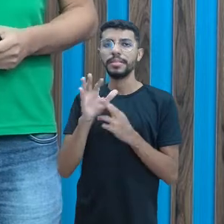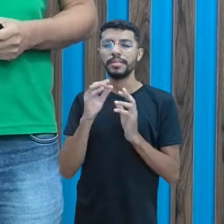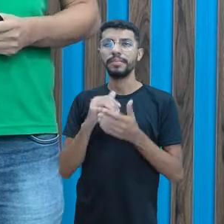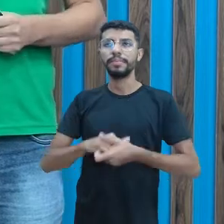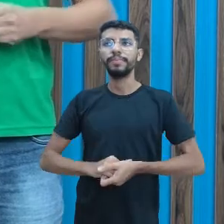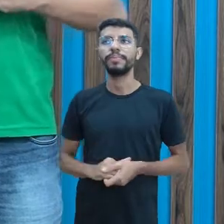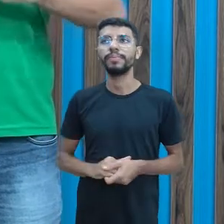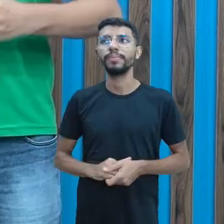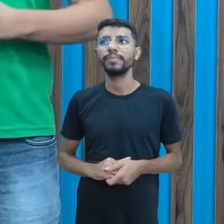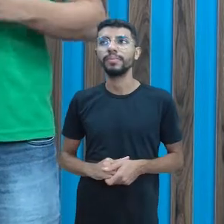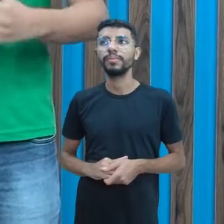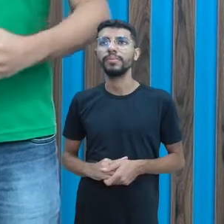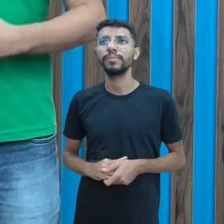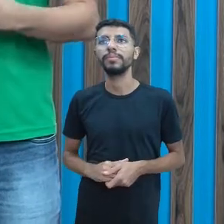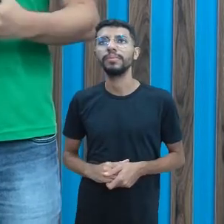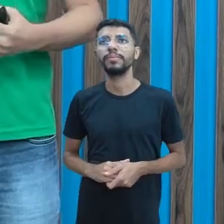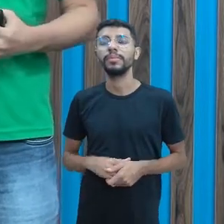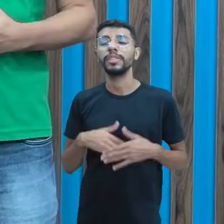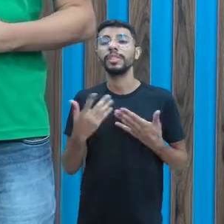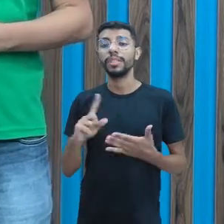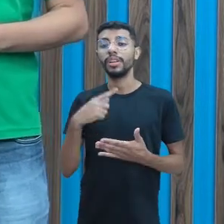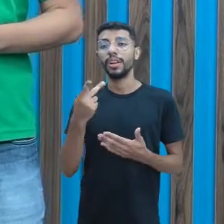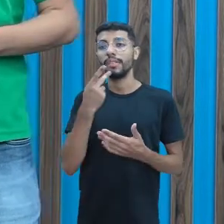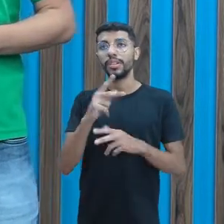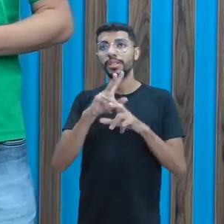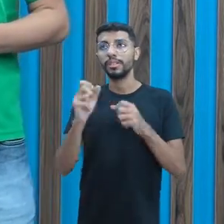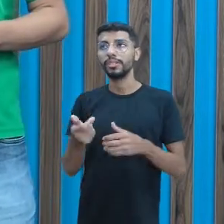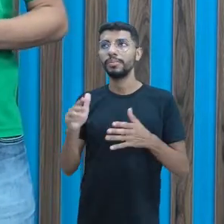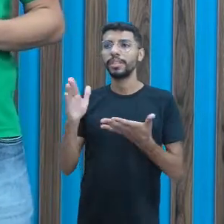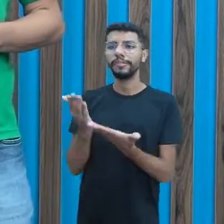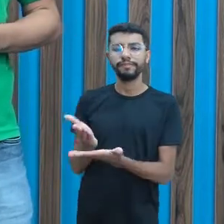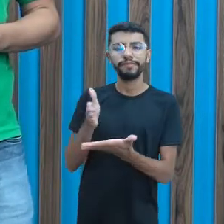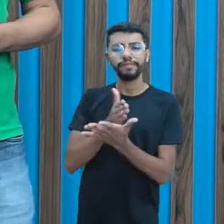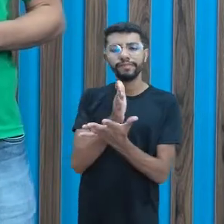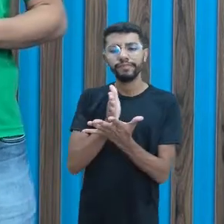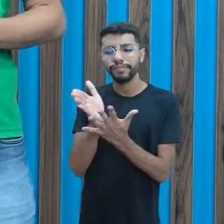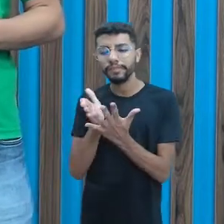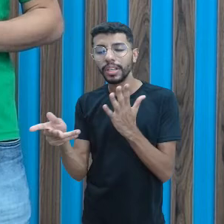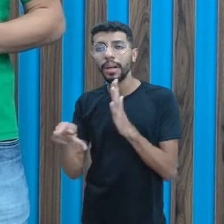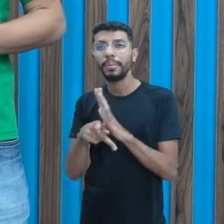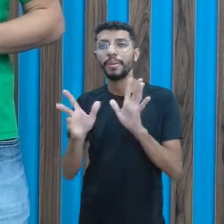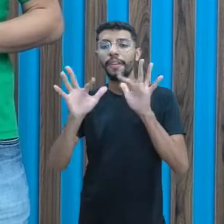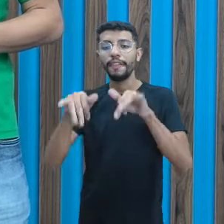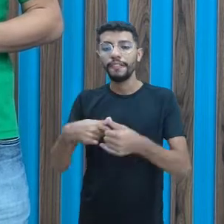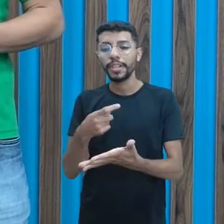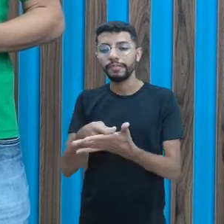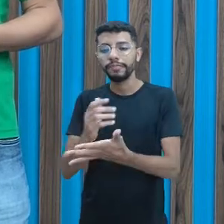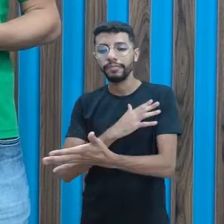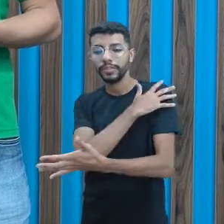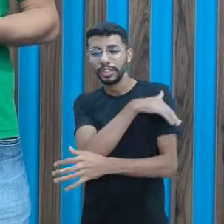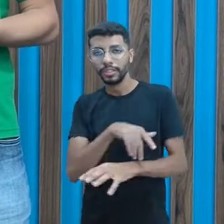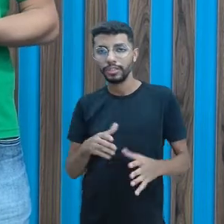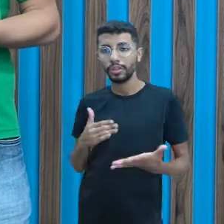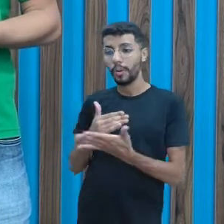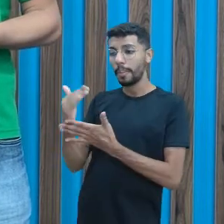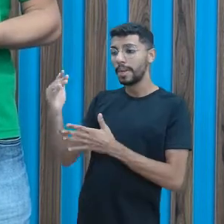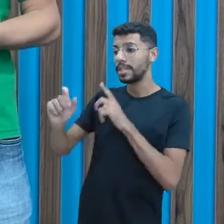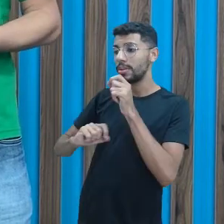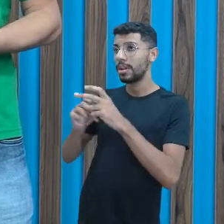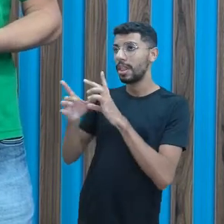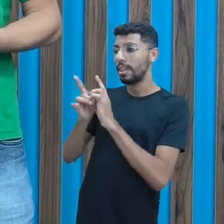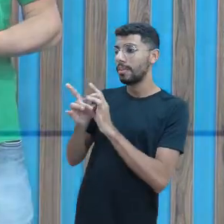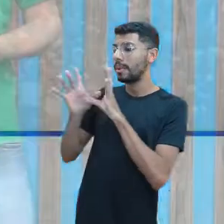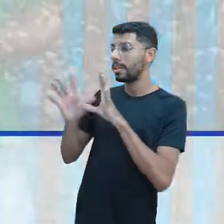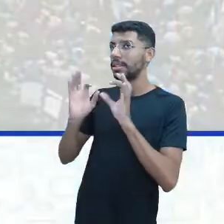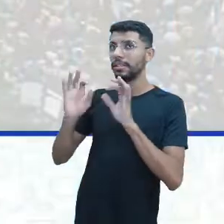só, gente, estamos falando sobre esses encaminhamentos para o fim da ditadura e indo para a democracia. Então, falando sobre medidas,